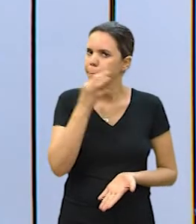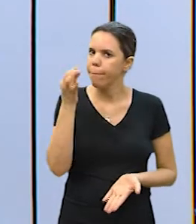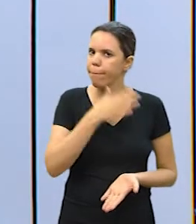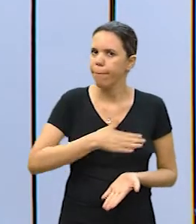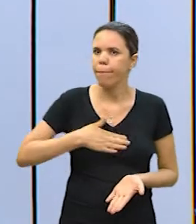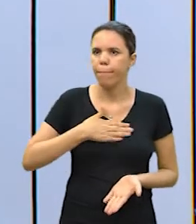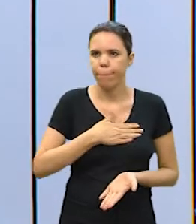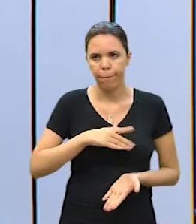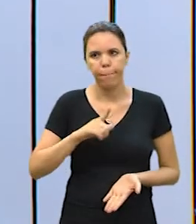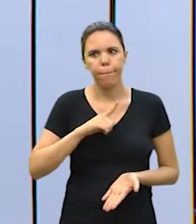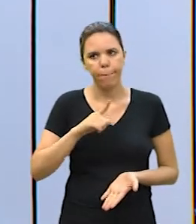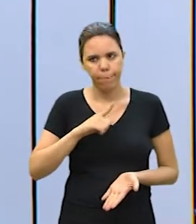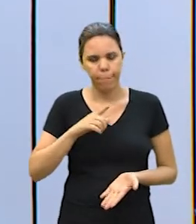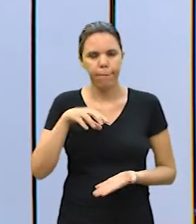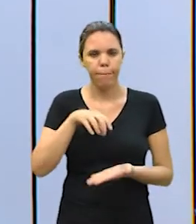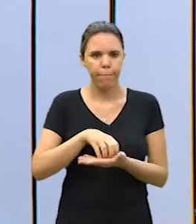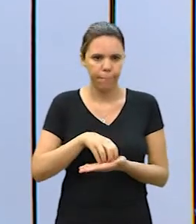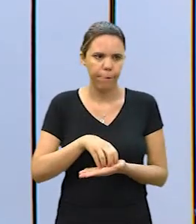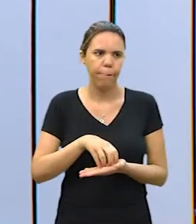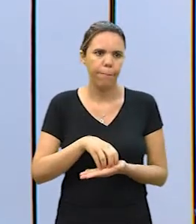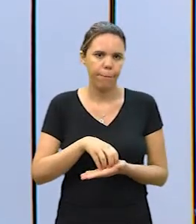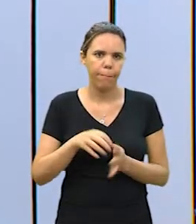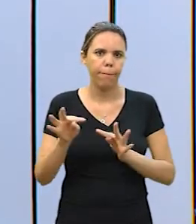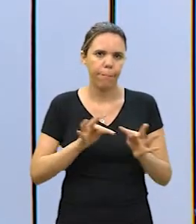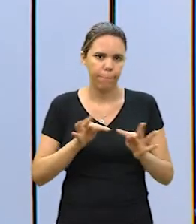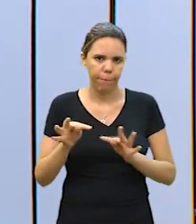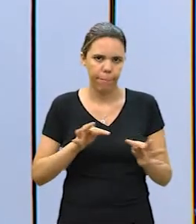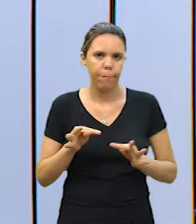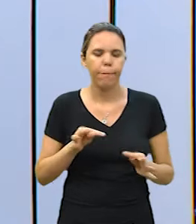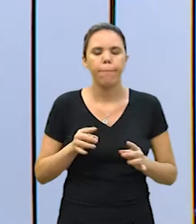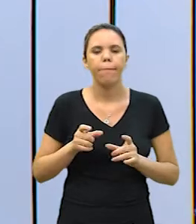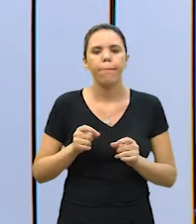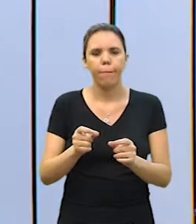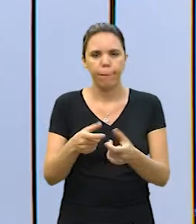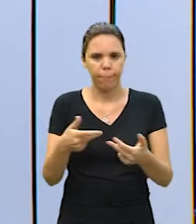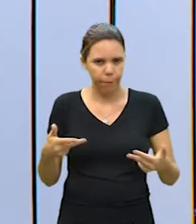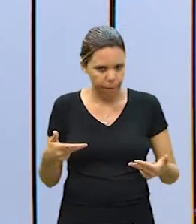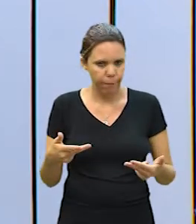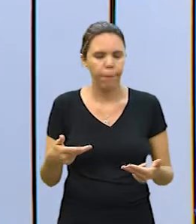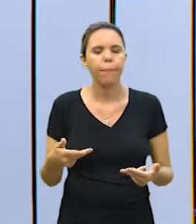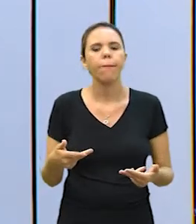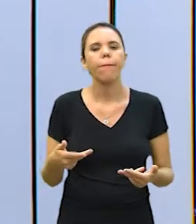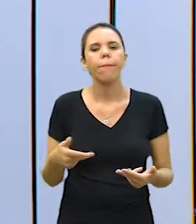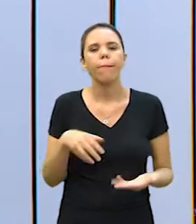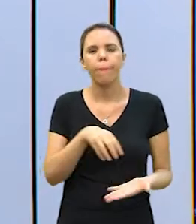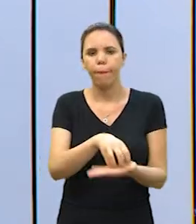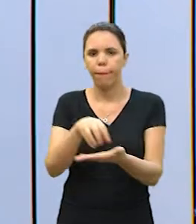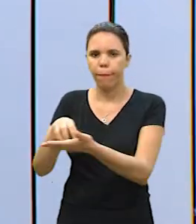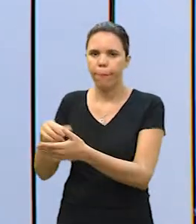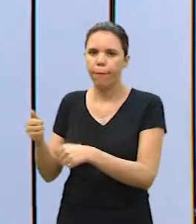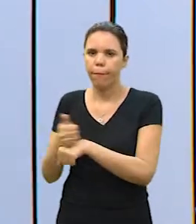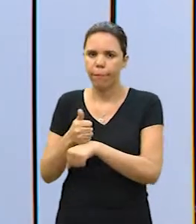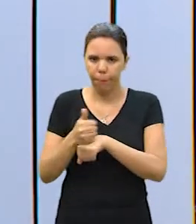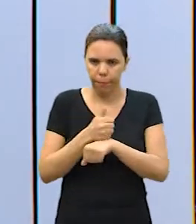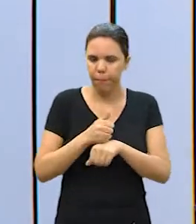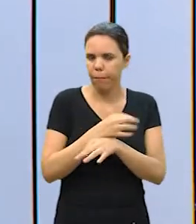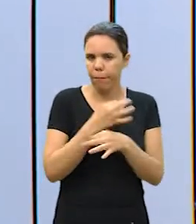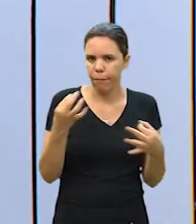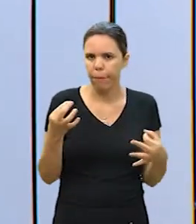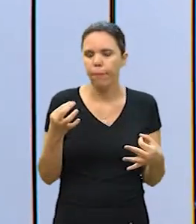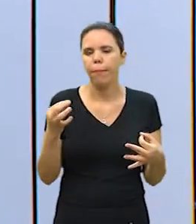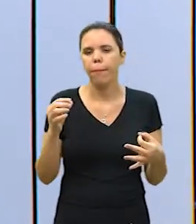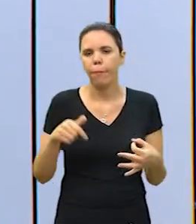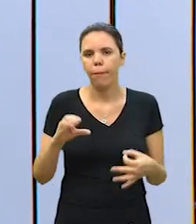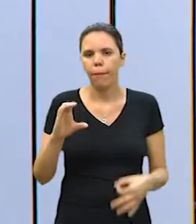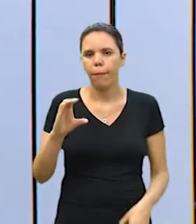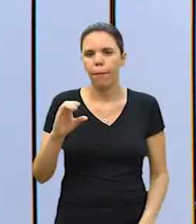muito privilegiada na questão tanto de centros de diagnóstico como de tratamento, né? E são centros especializados, né?